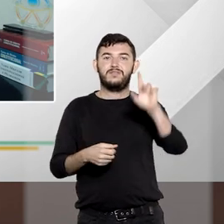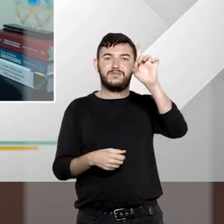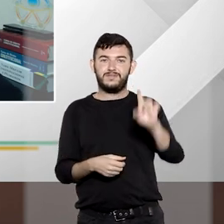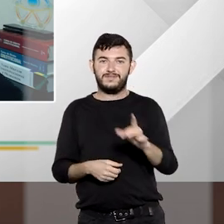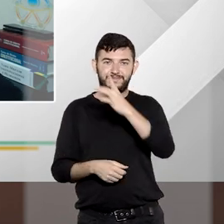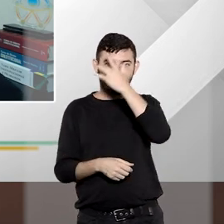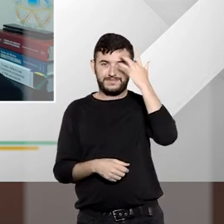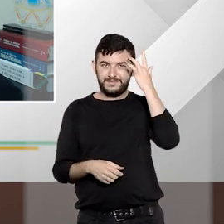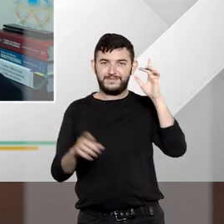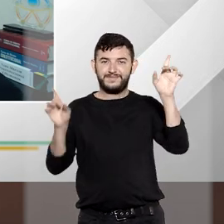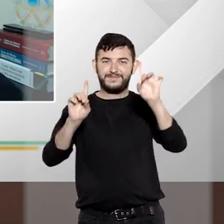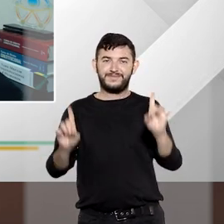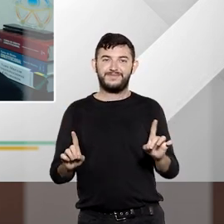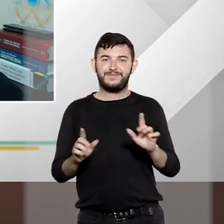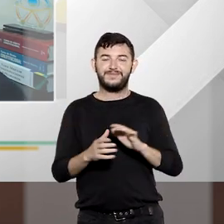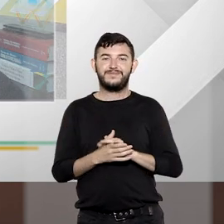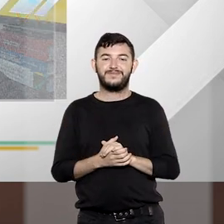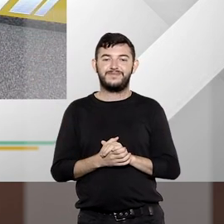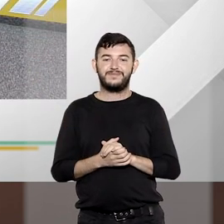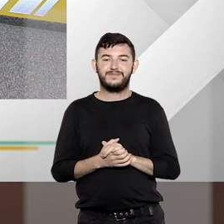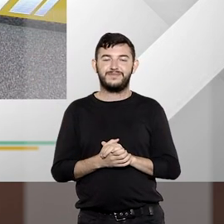direitos das pessoas com deficiência.